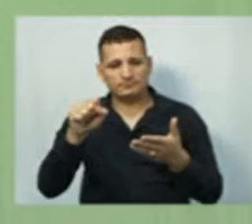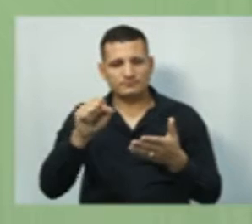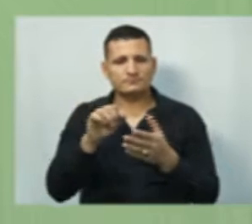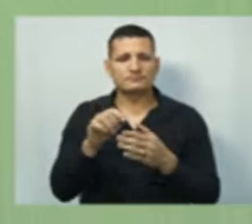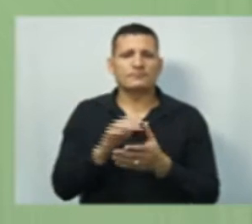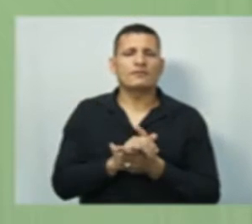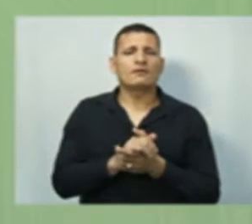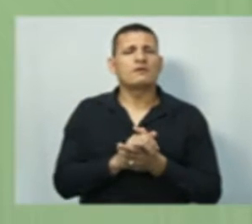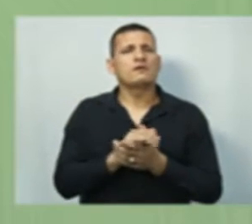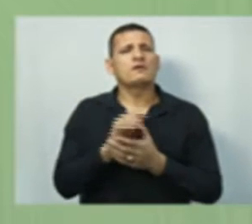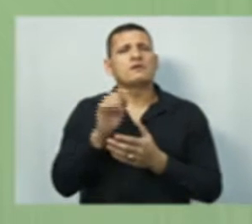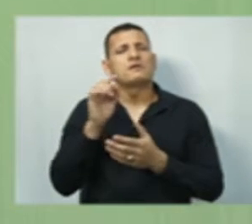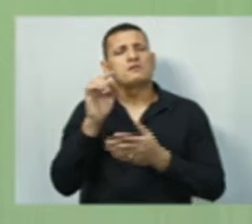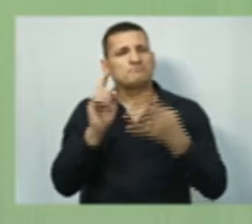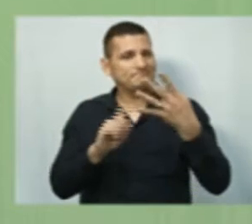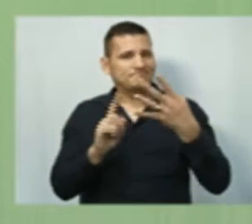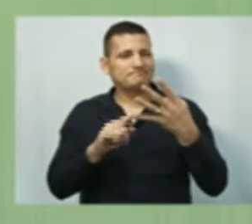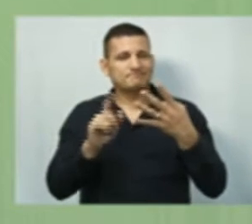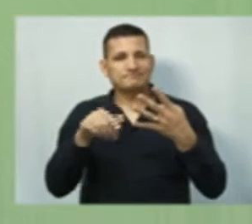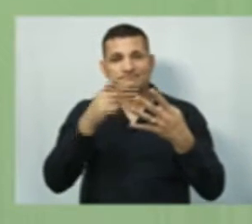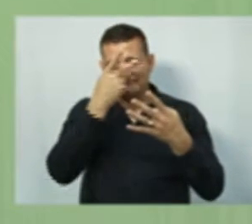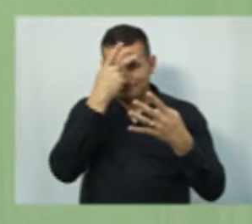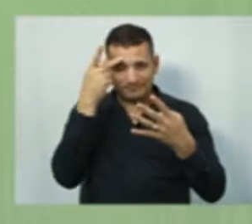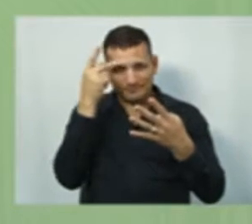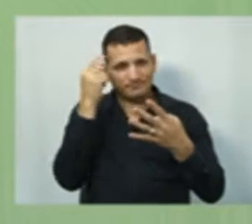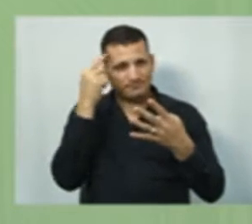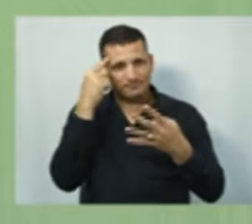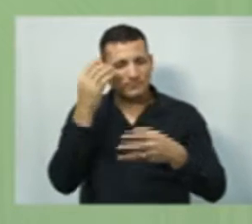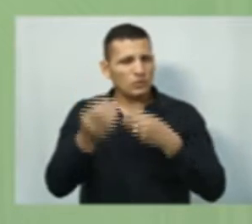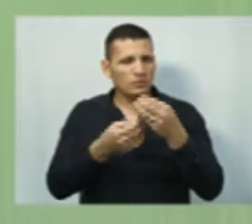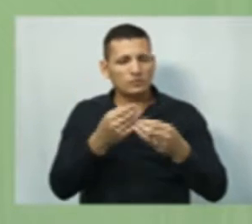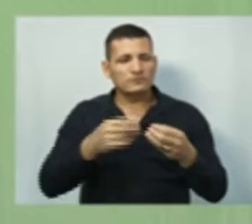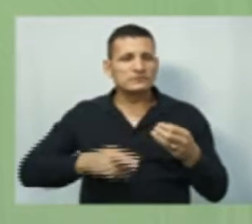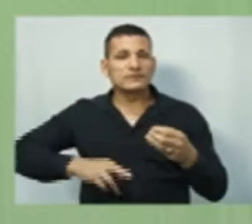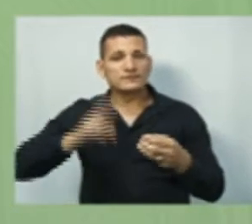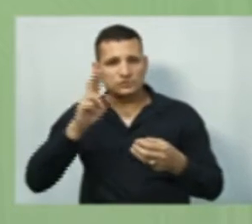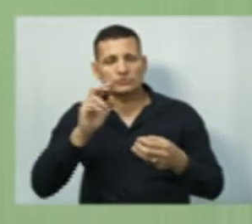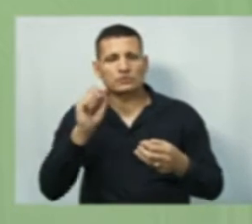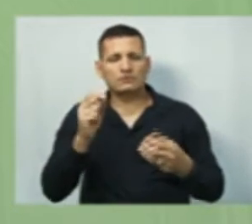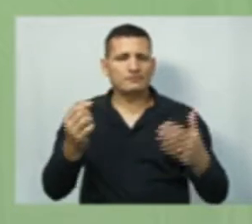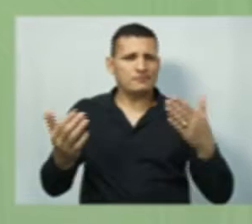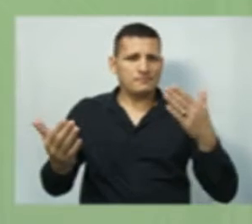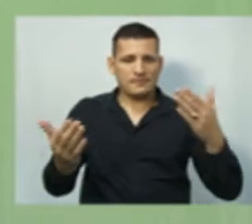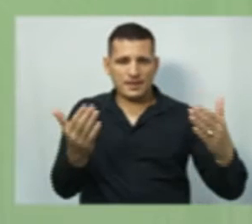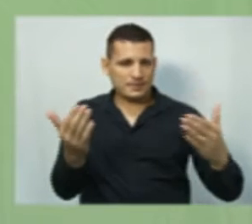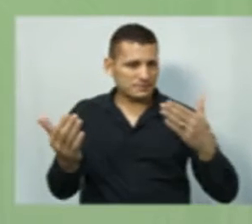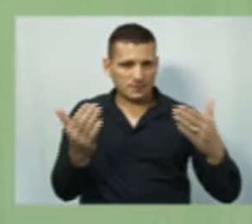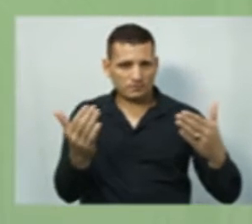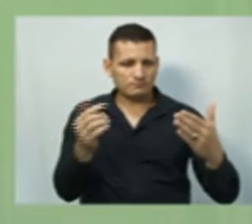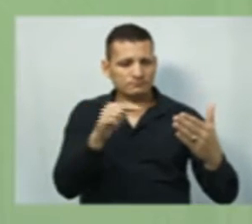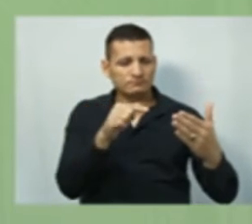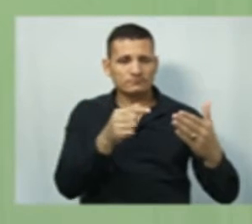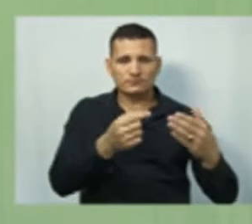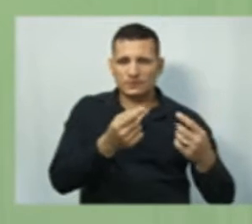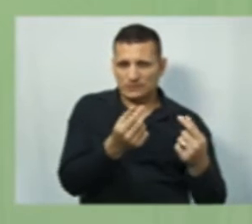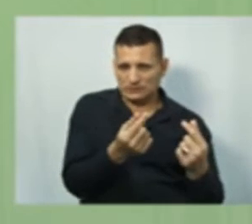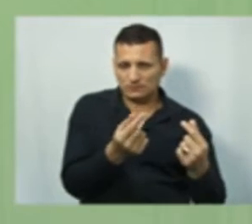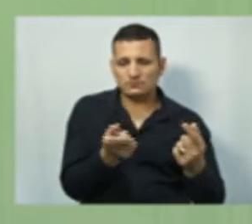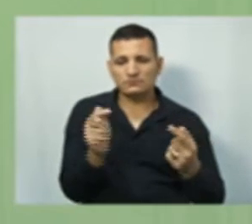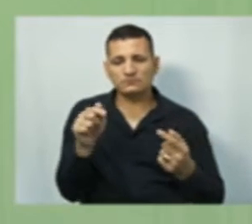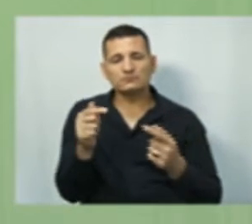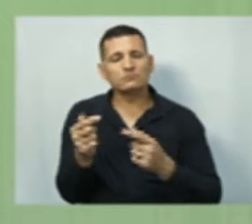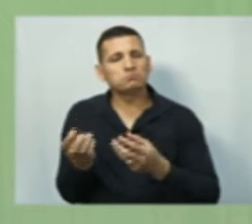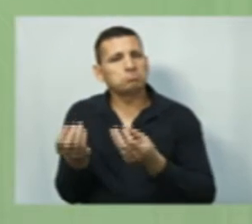suas decisões por meio de comparação de custos e de benefícios. Seu comportamento